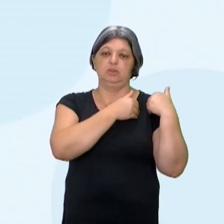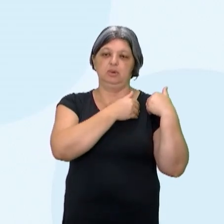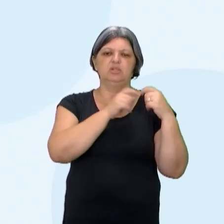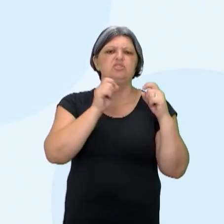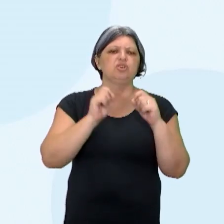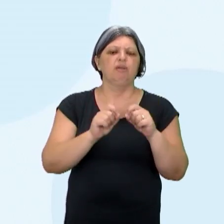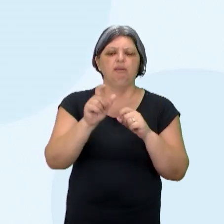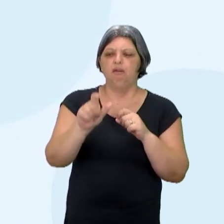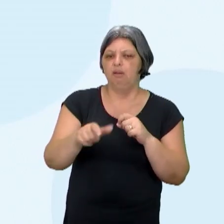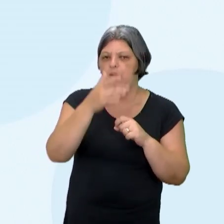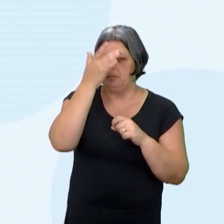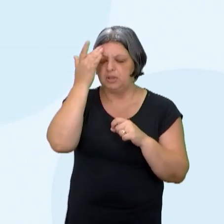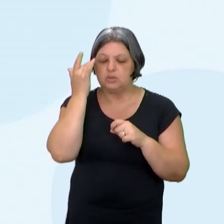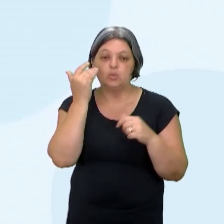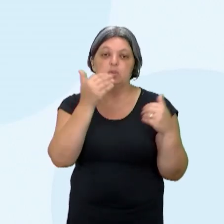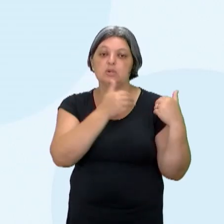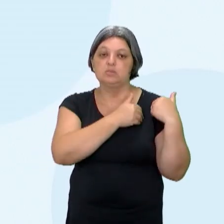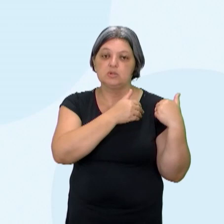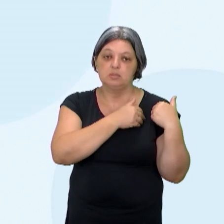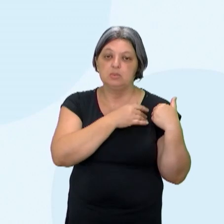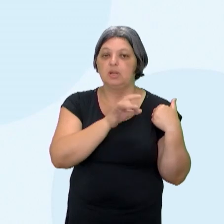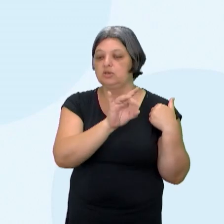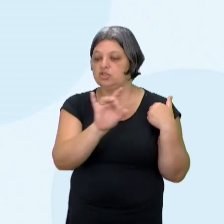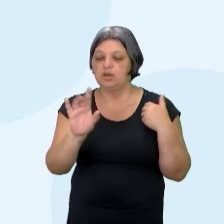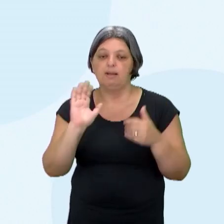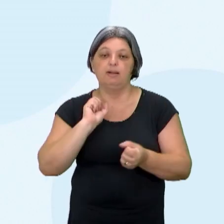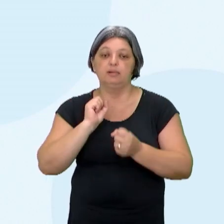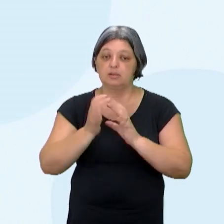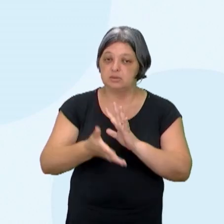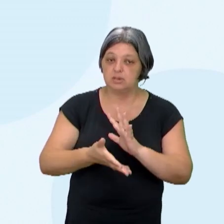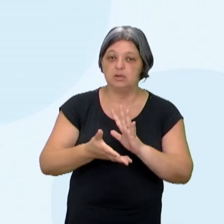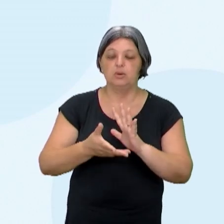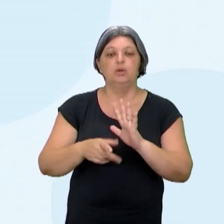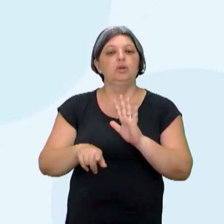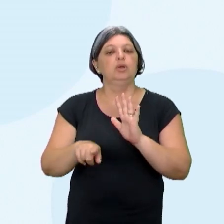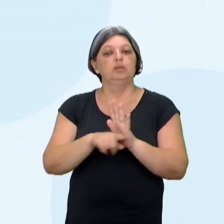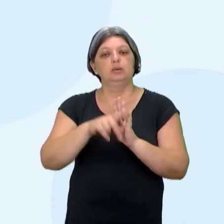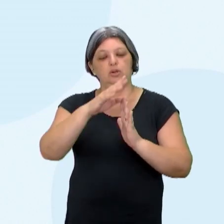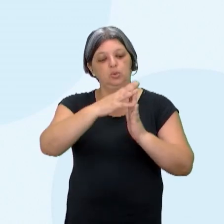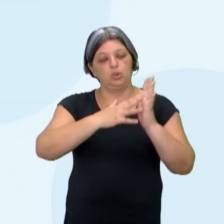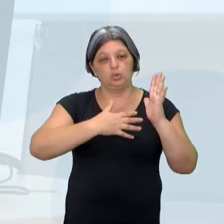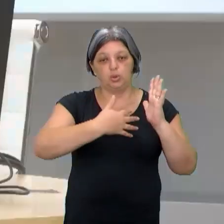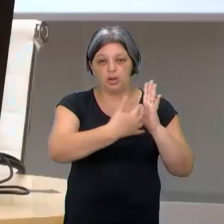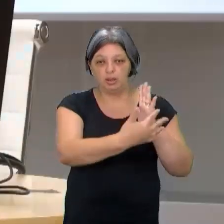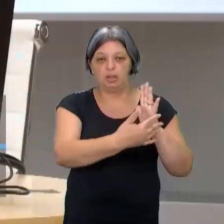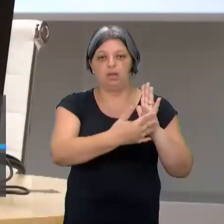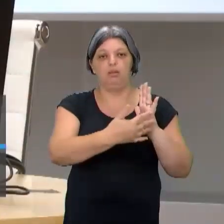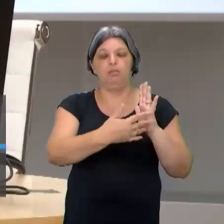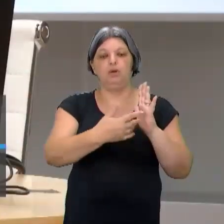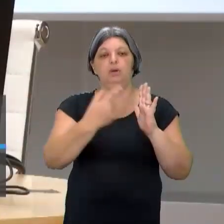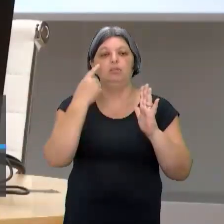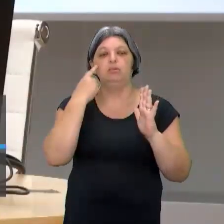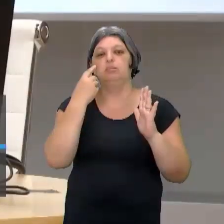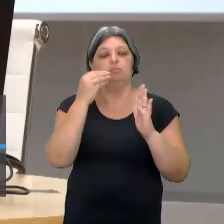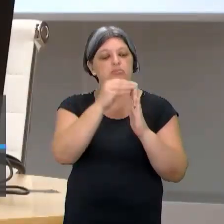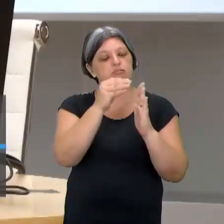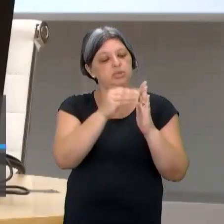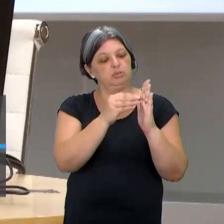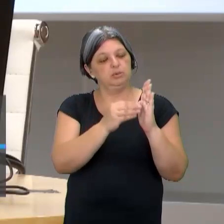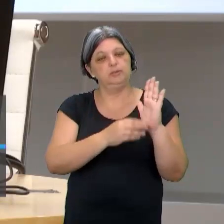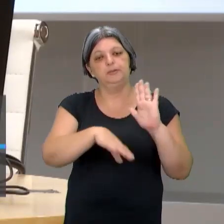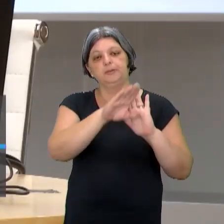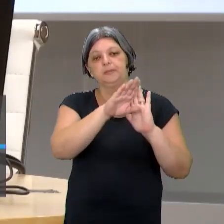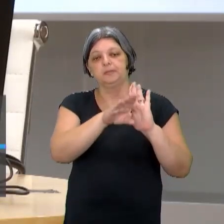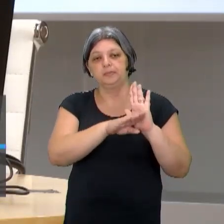vai ficar responsável por cada ação e o cronograma, né? Seja entrega de documentos, seja daquela ação que a gente está elaborando, né?